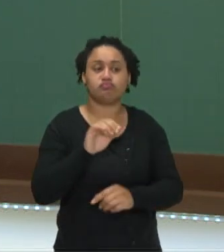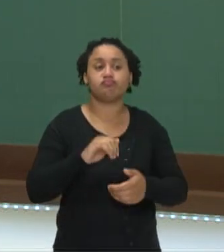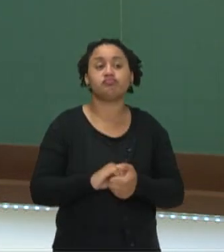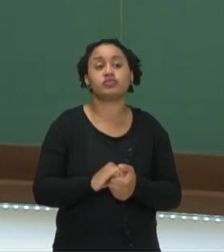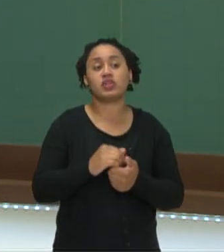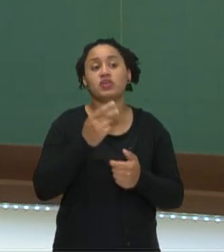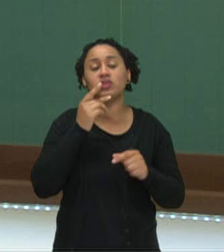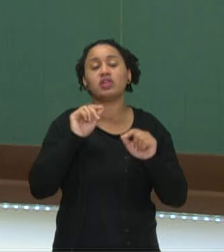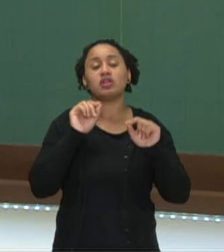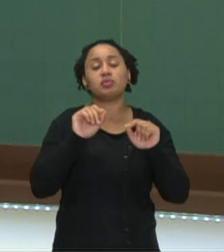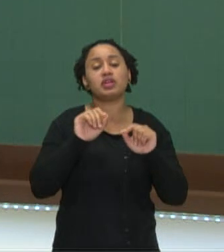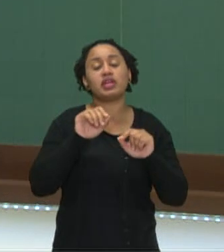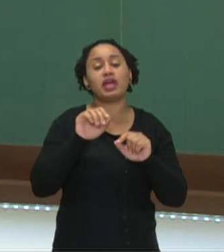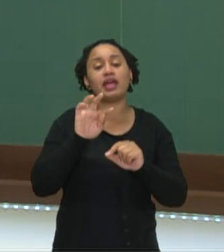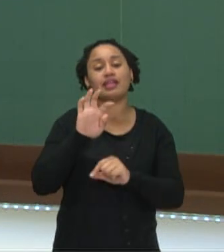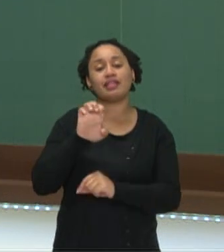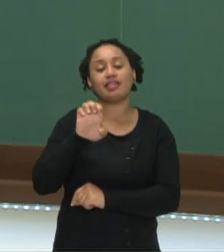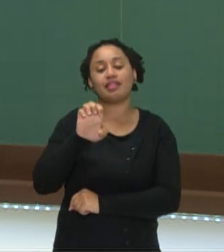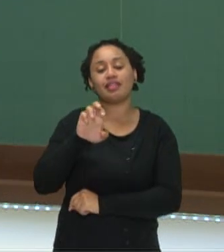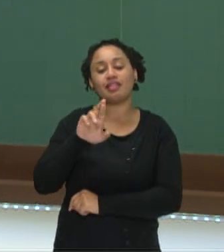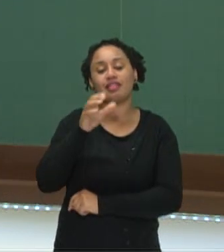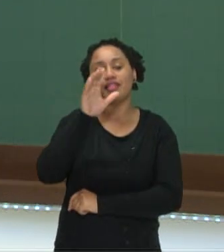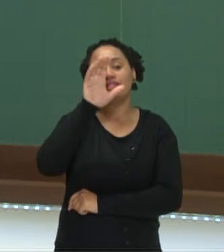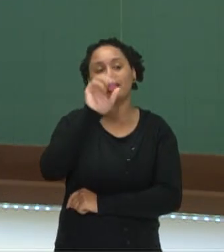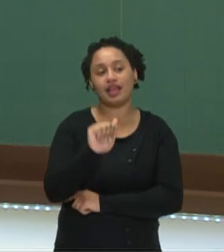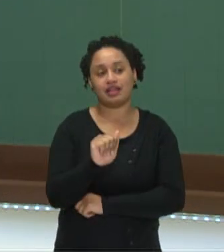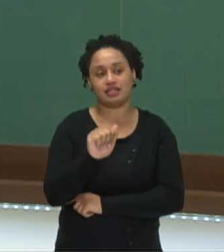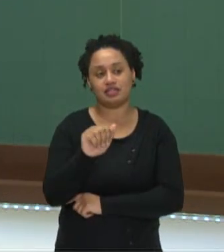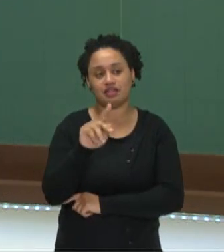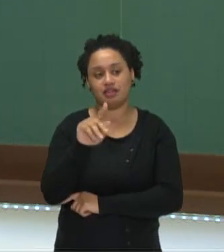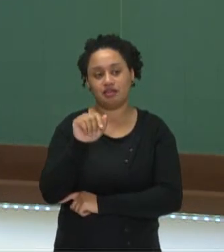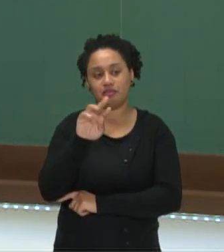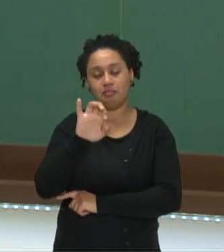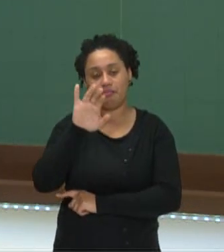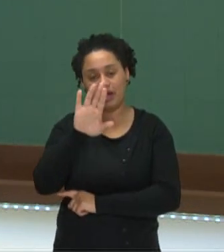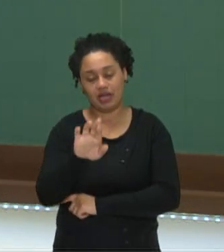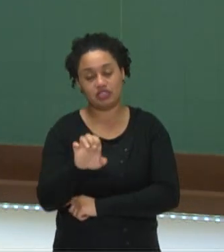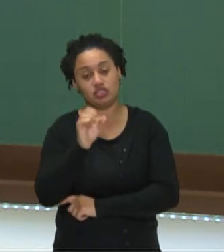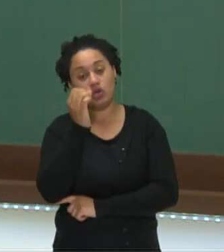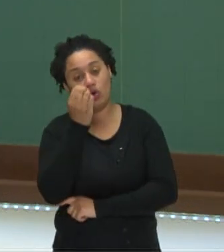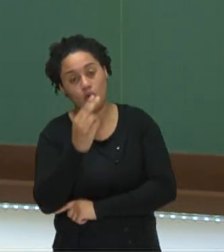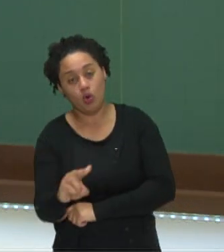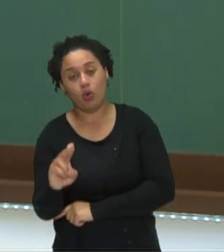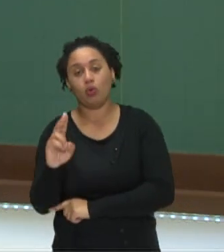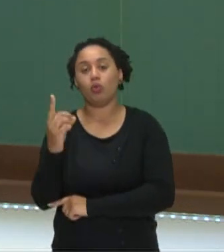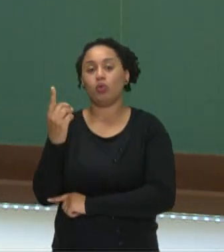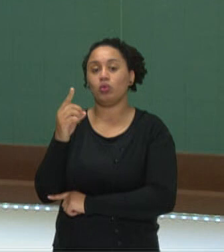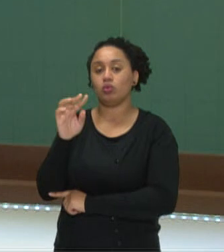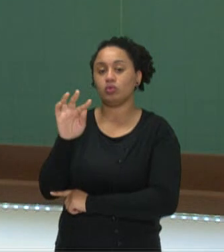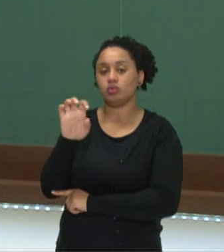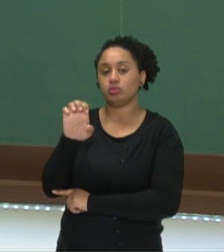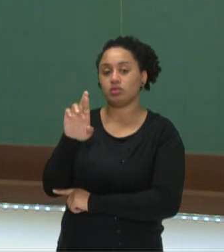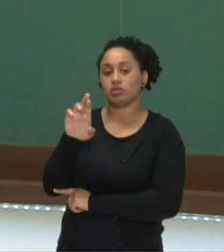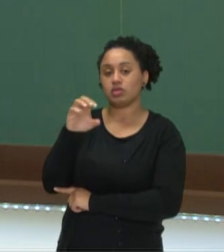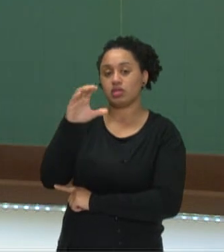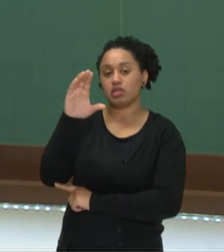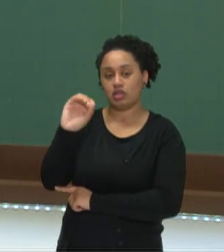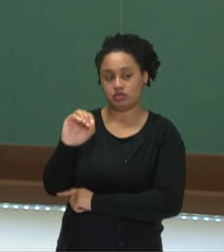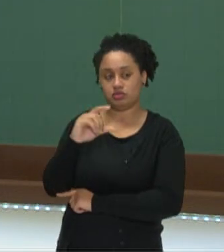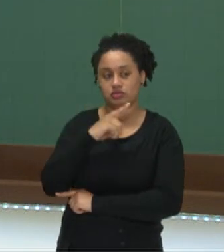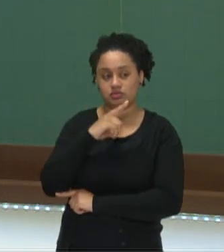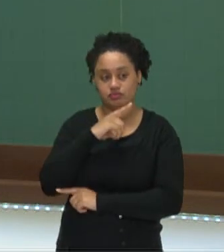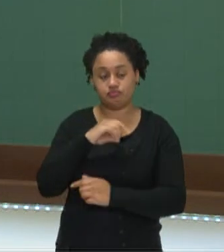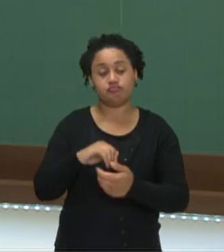está dizendo que a gente pegou a terça parte, ou 1/3, desse inteiro aí. Então, nós temos aqui